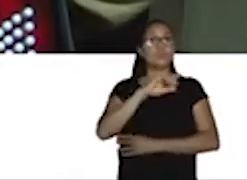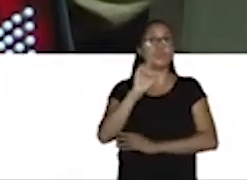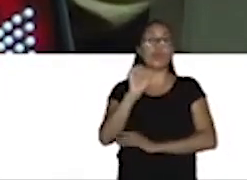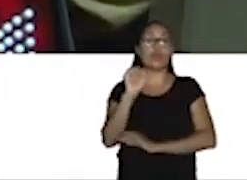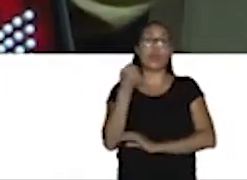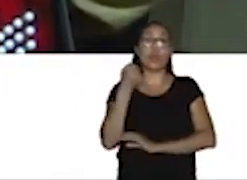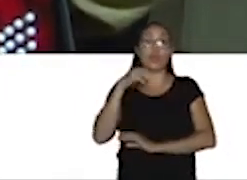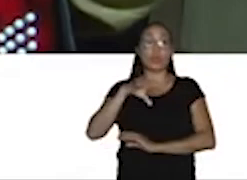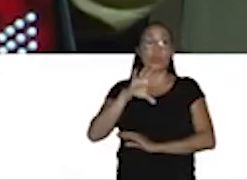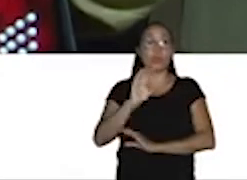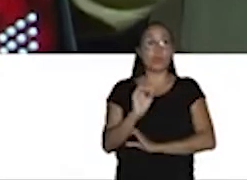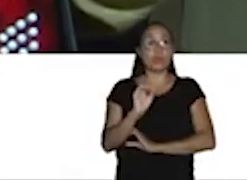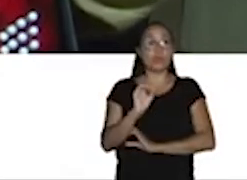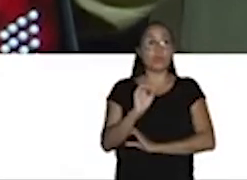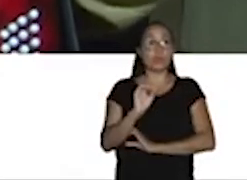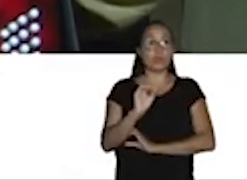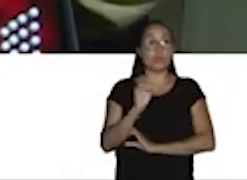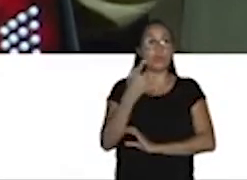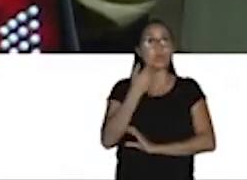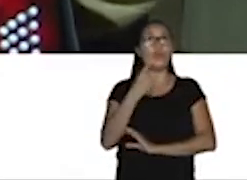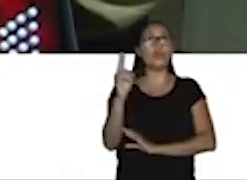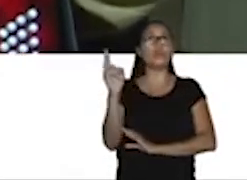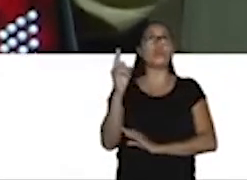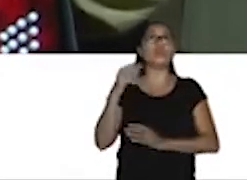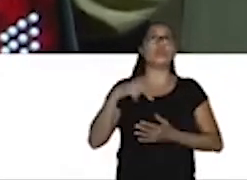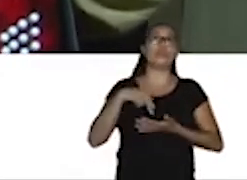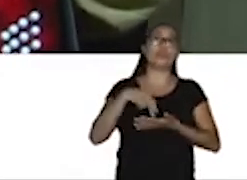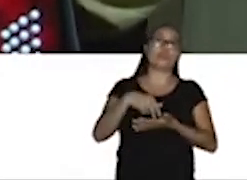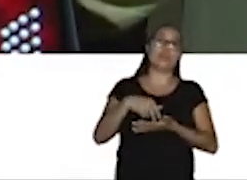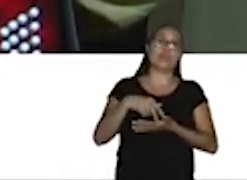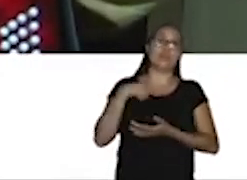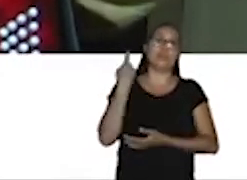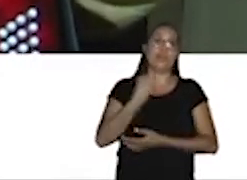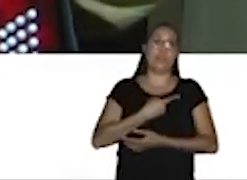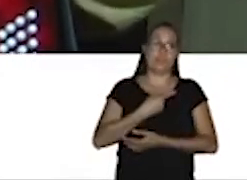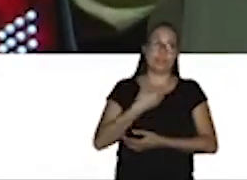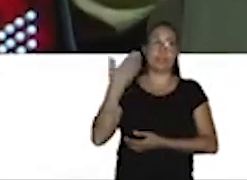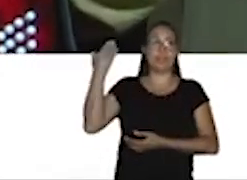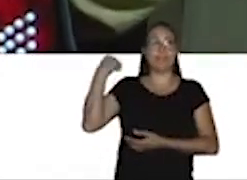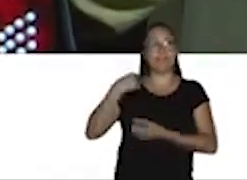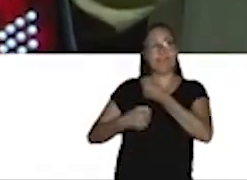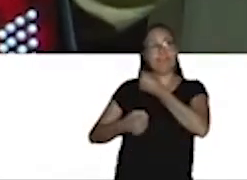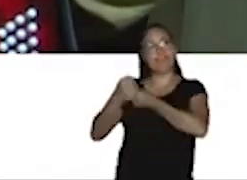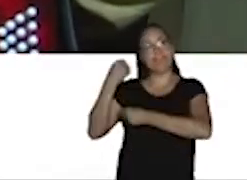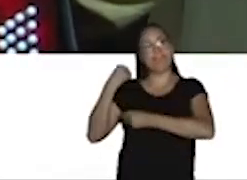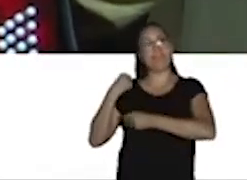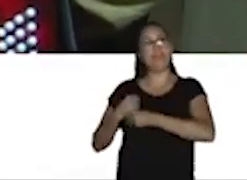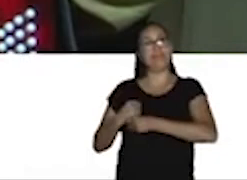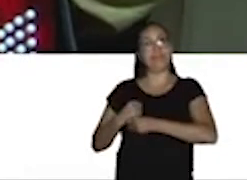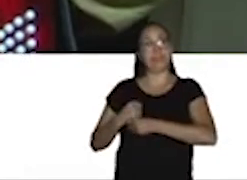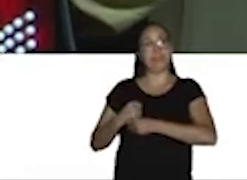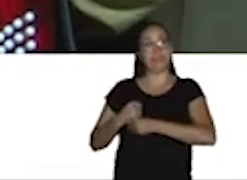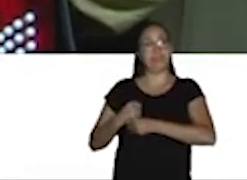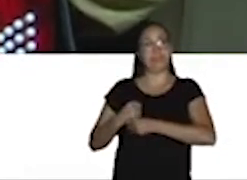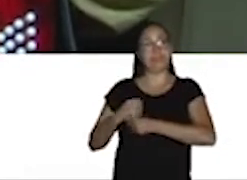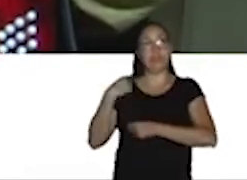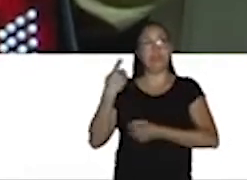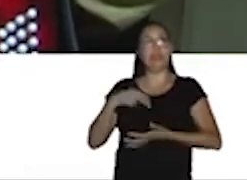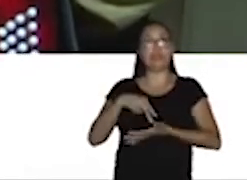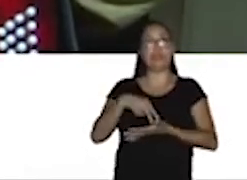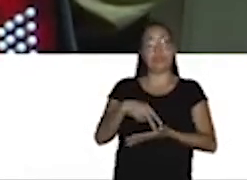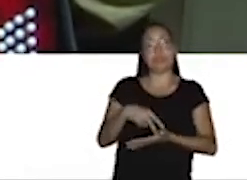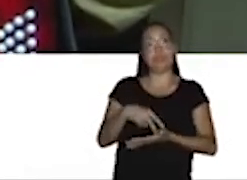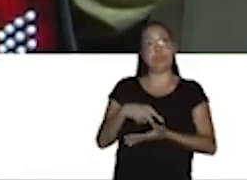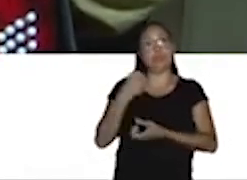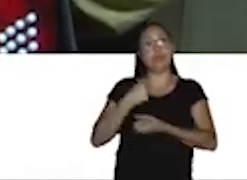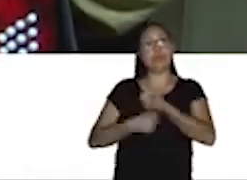março, exatamente no dia 8 de março, foi a última apresentação ao vivo deste espetáculo, e